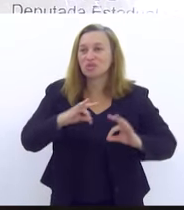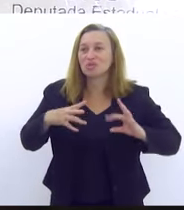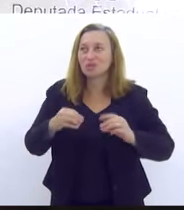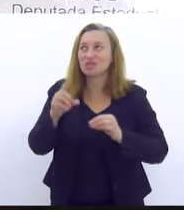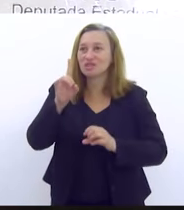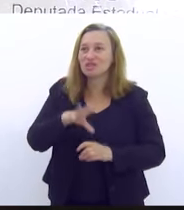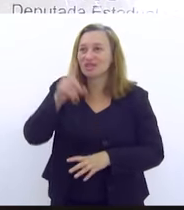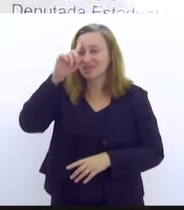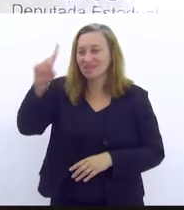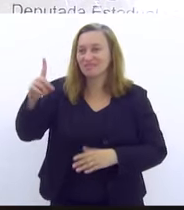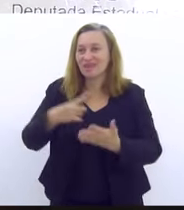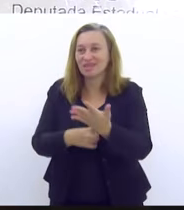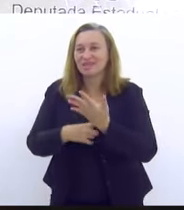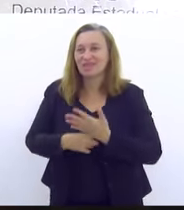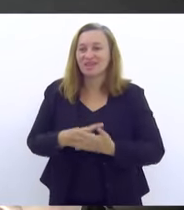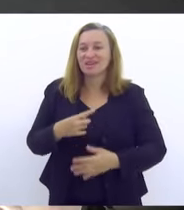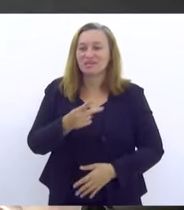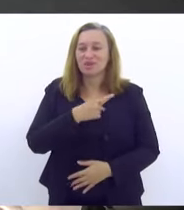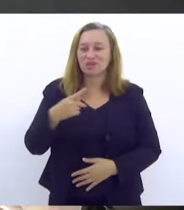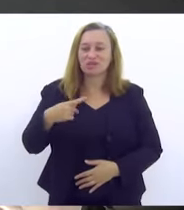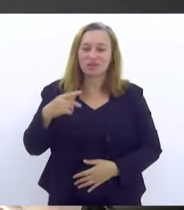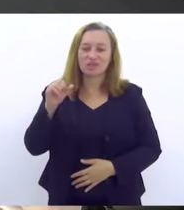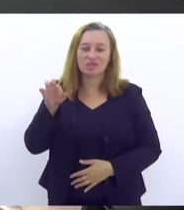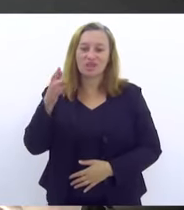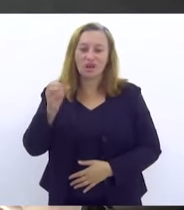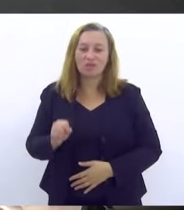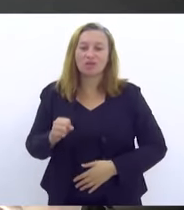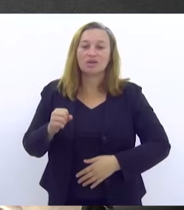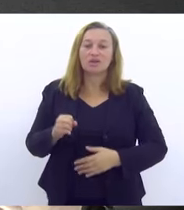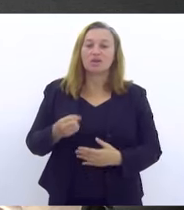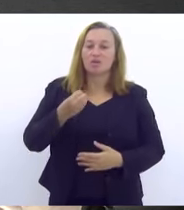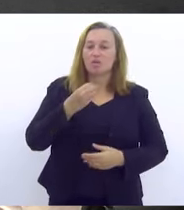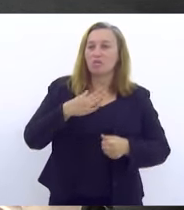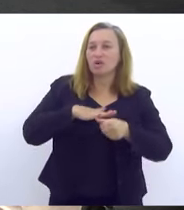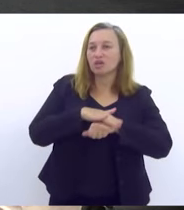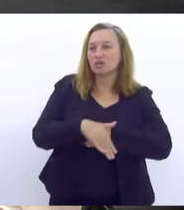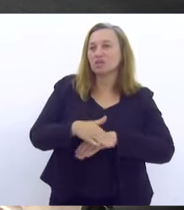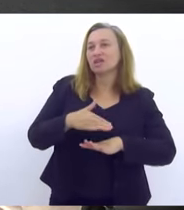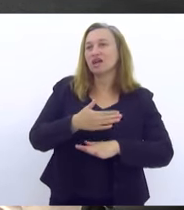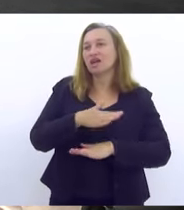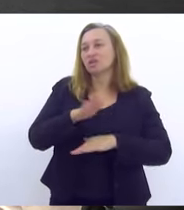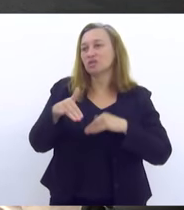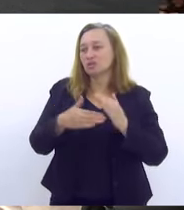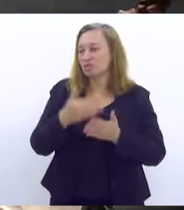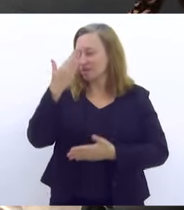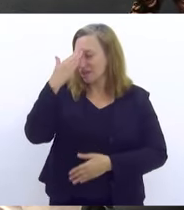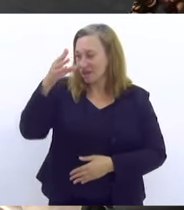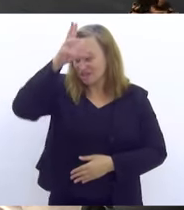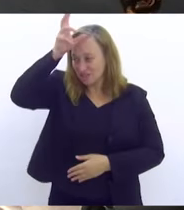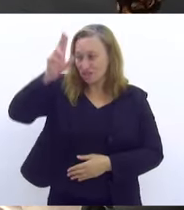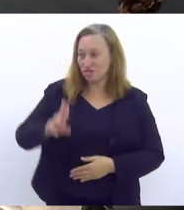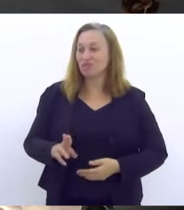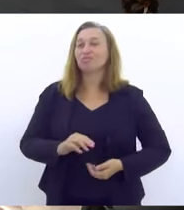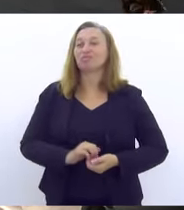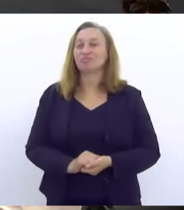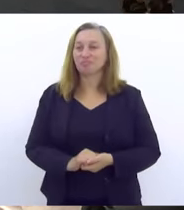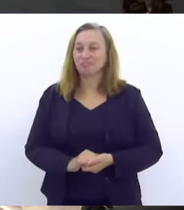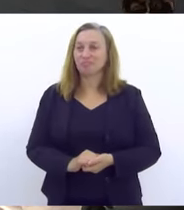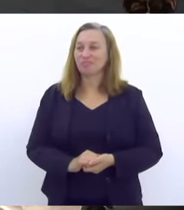nossa causa. Pastor Saulo. Boa noite a todos, obrigado a tia Ju por essa honra de poder